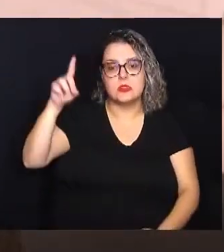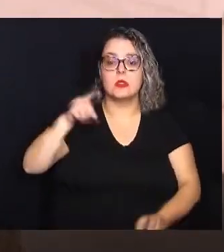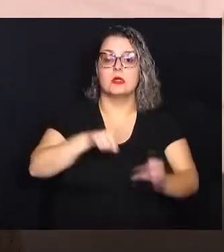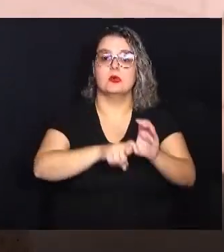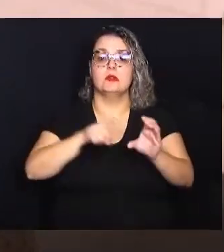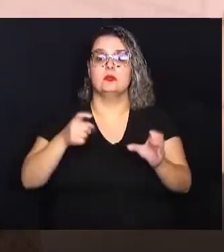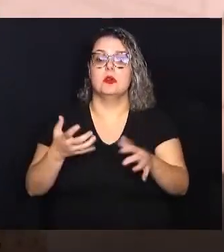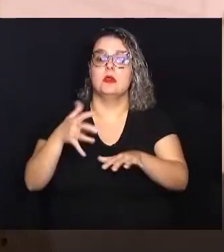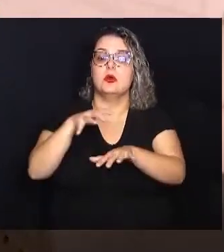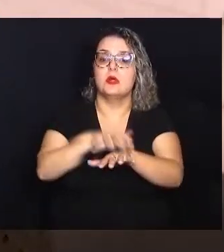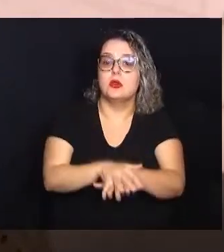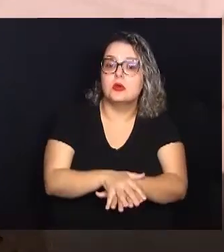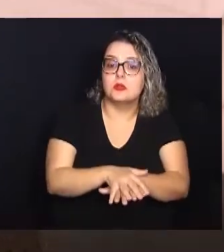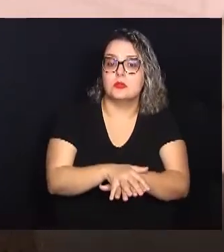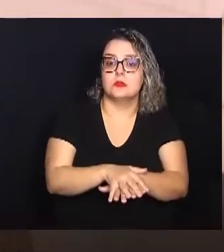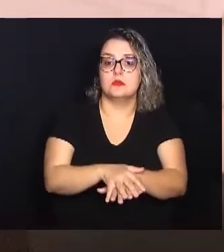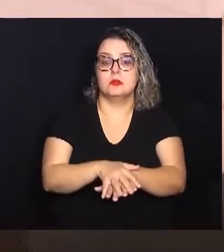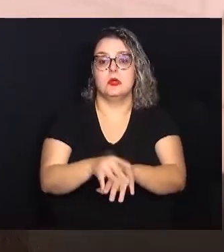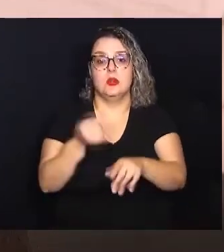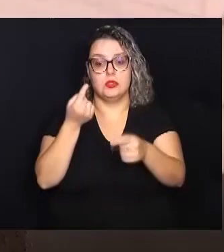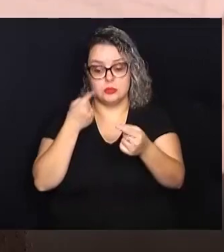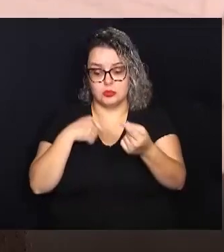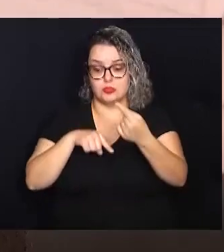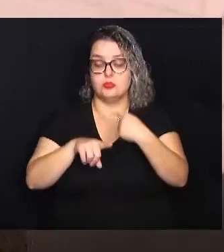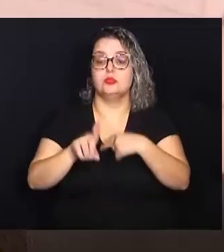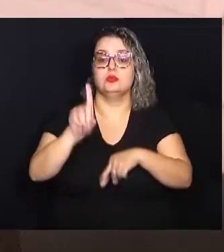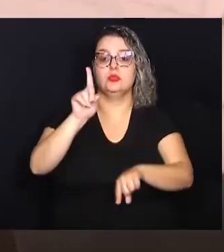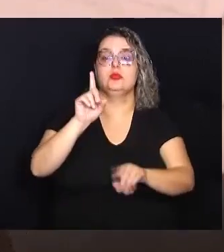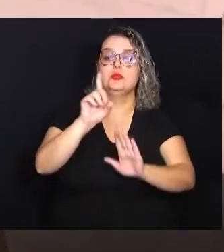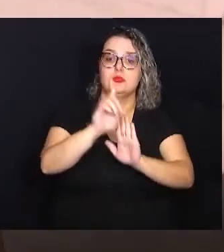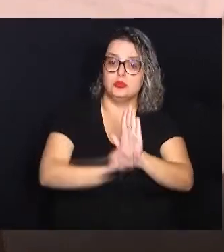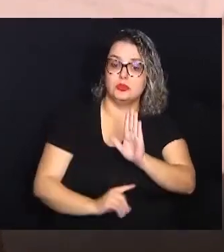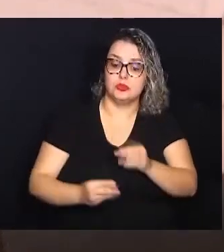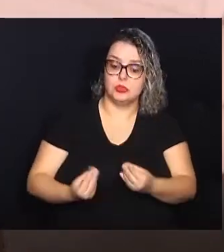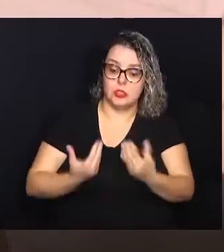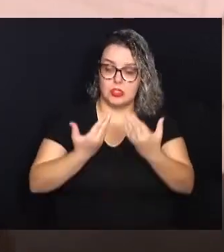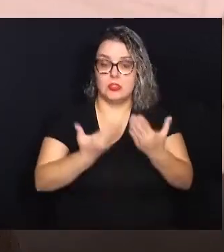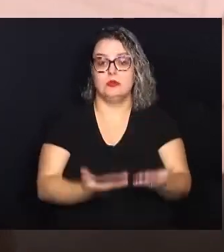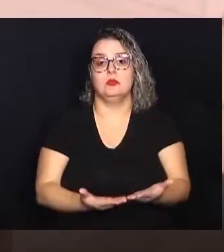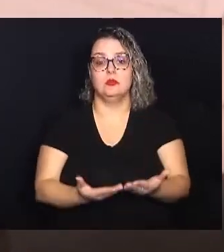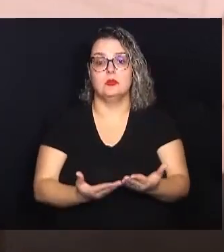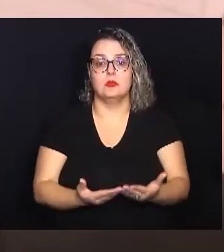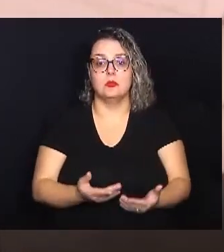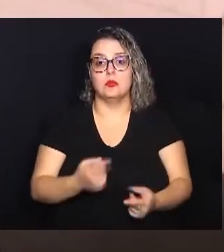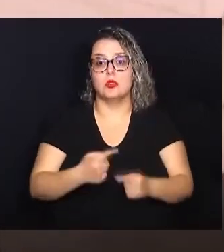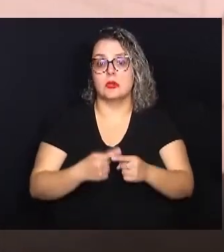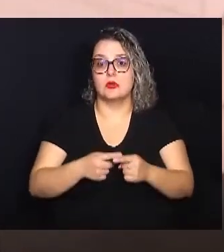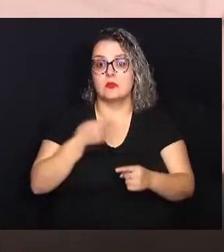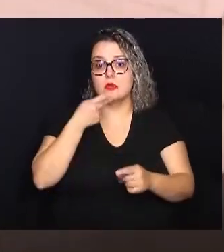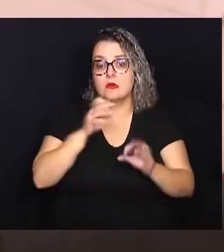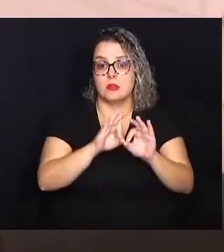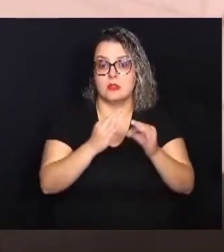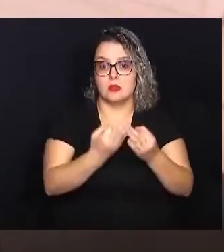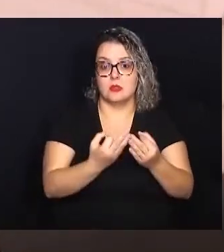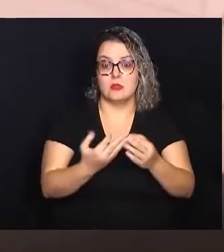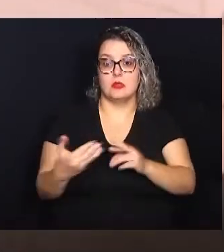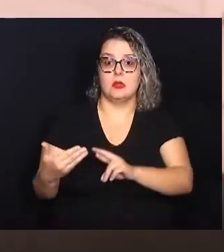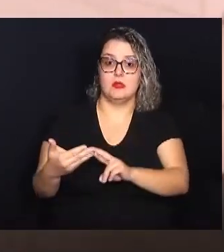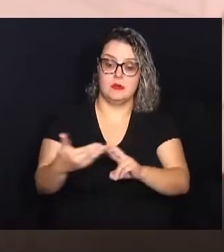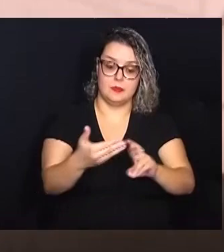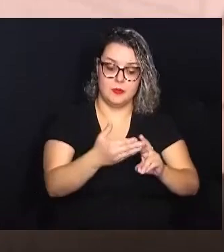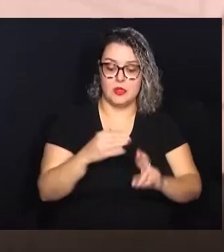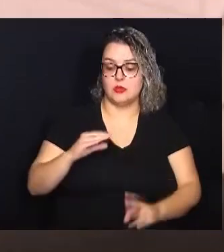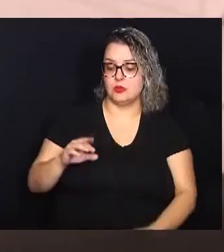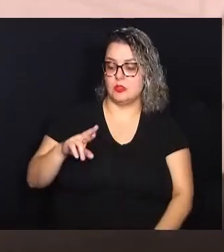inclusão social, a superação dos direitos, das violências, porque a gente está falando de famílias que são referenciadas pelos CREAS, pelo atendimento